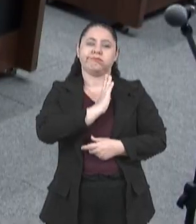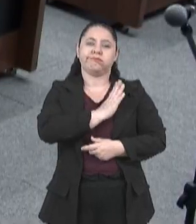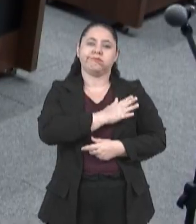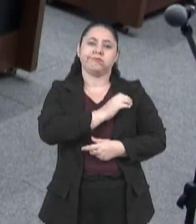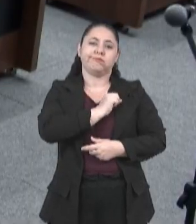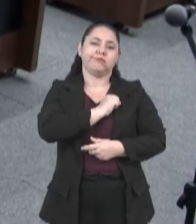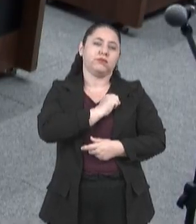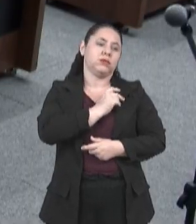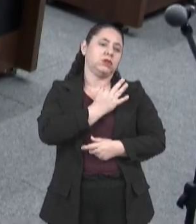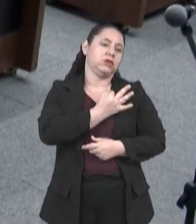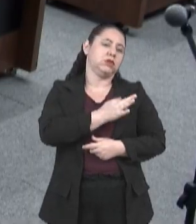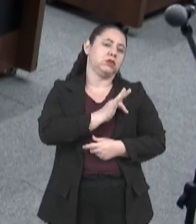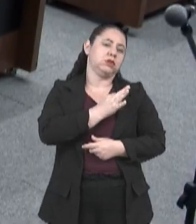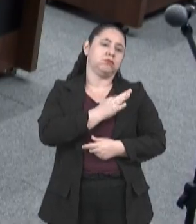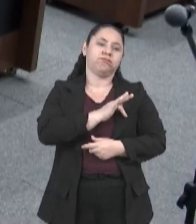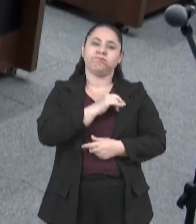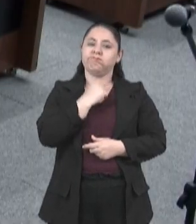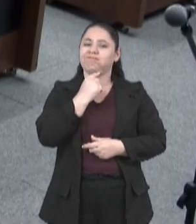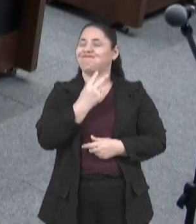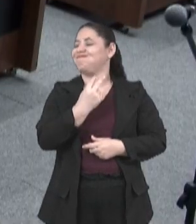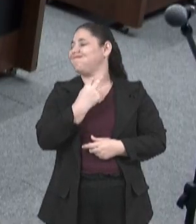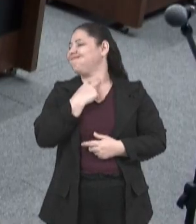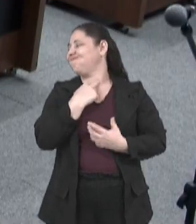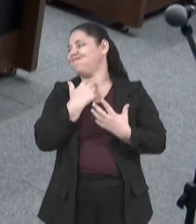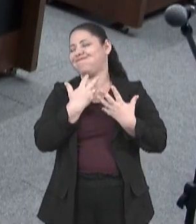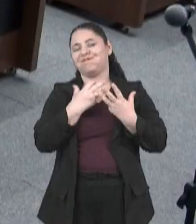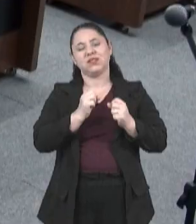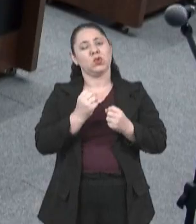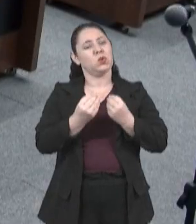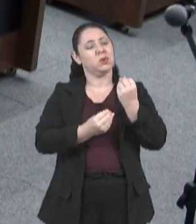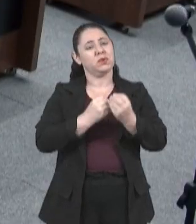doendo, mas eu não posso me permitir, como